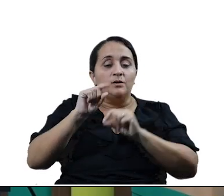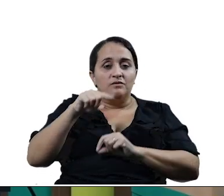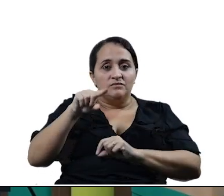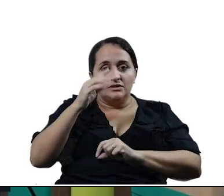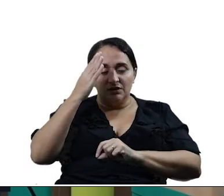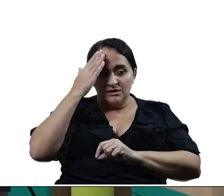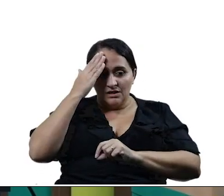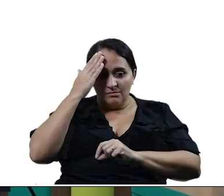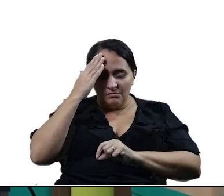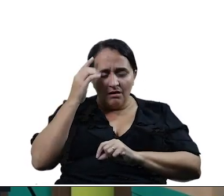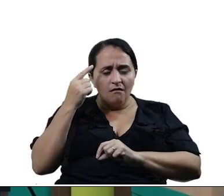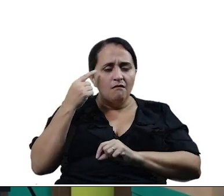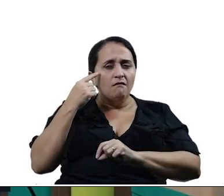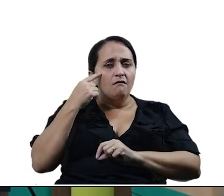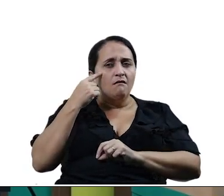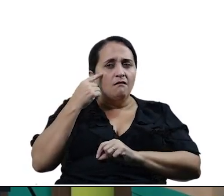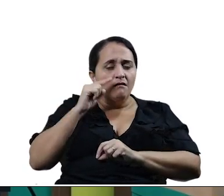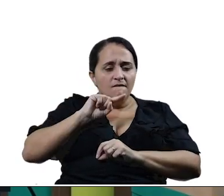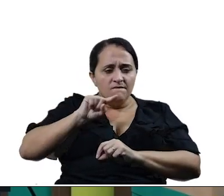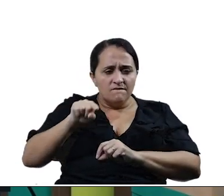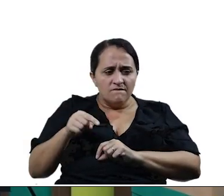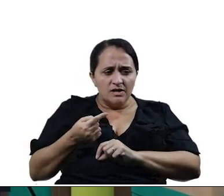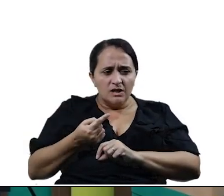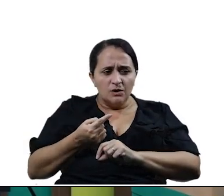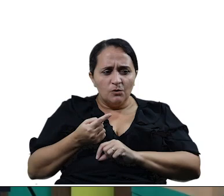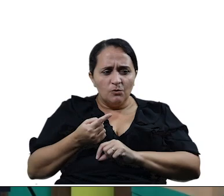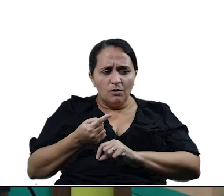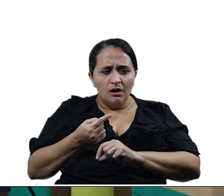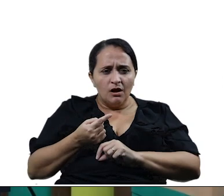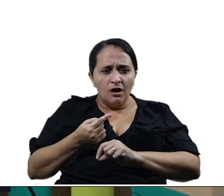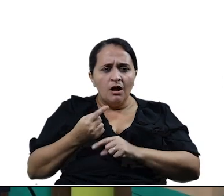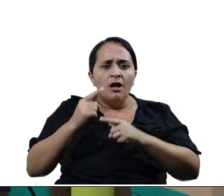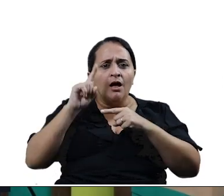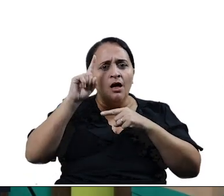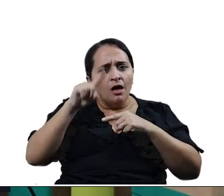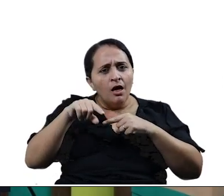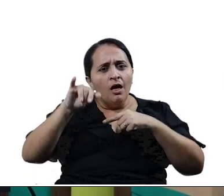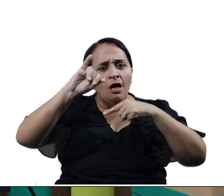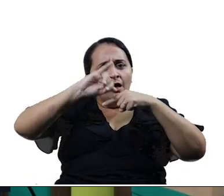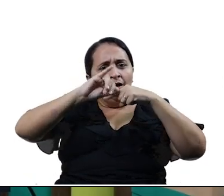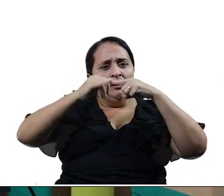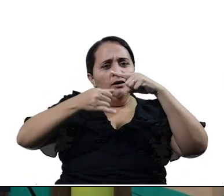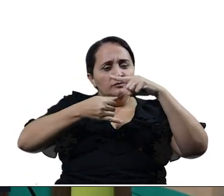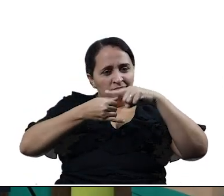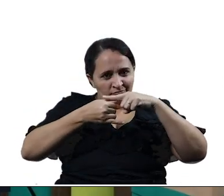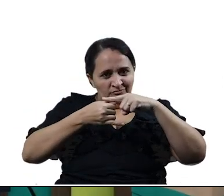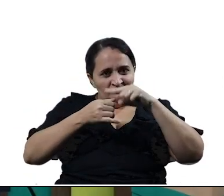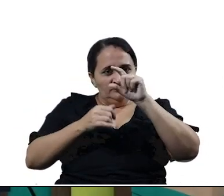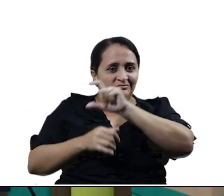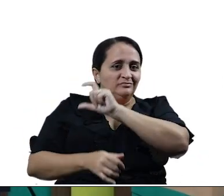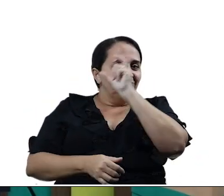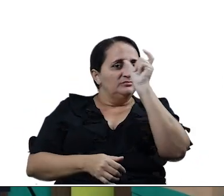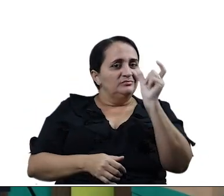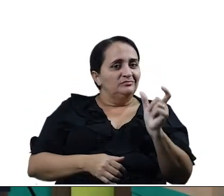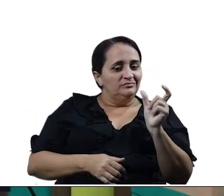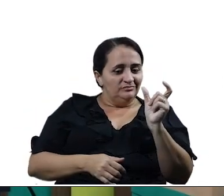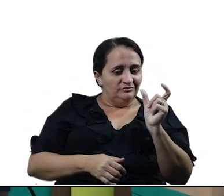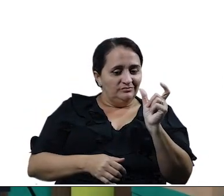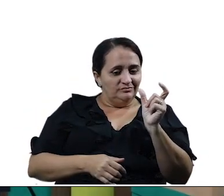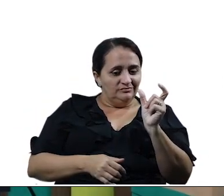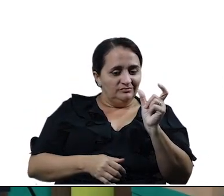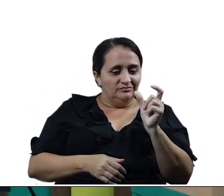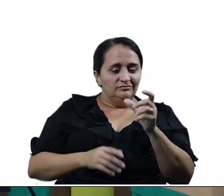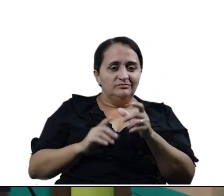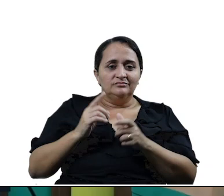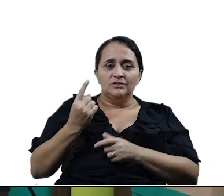vírgula? Não é isso? Então, justamente essa parte da frente refere-se à parte